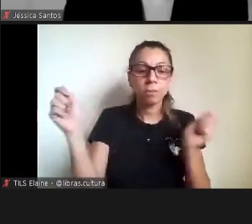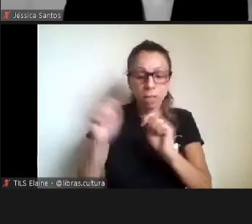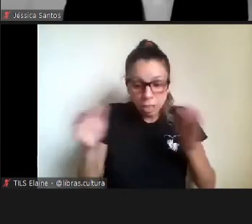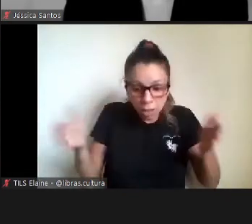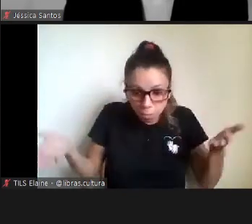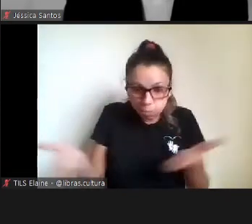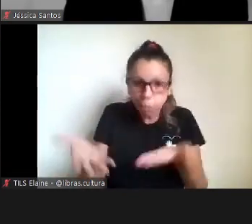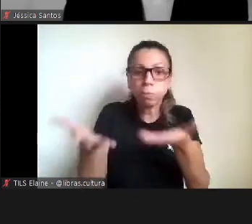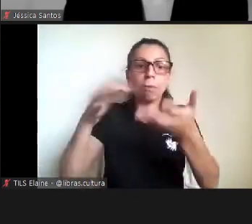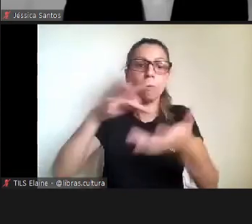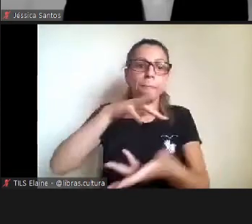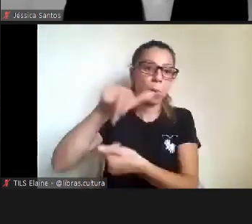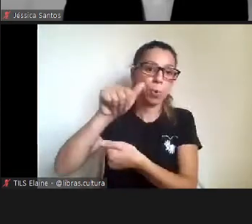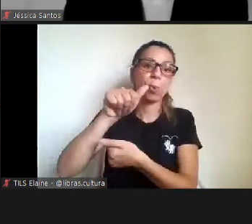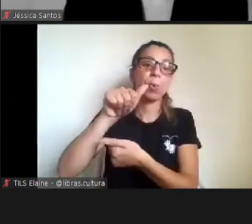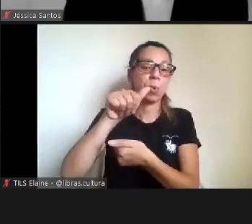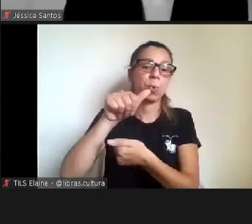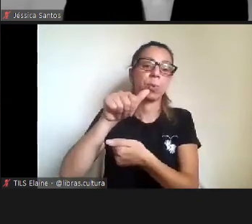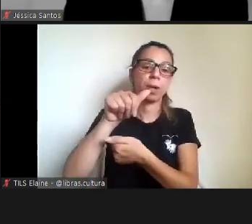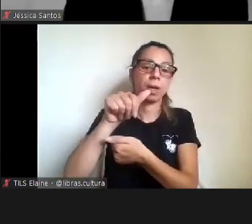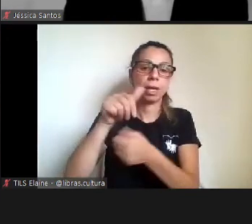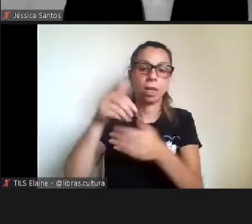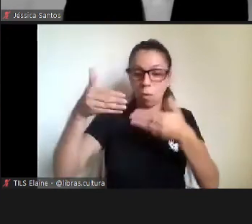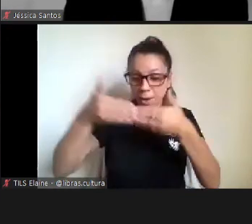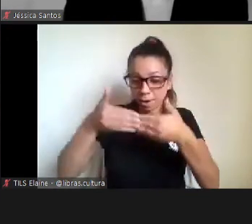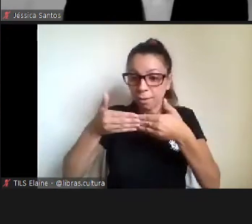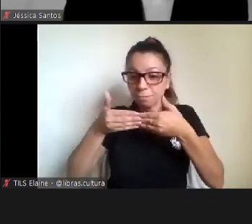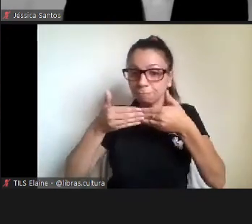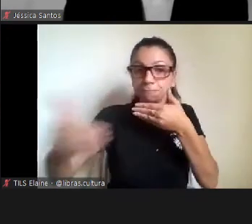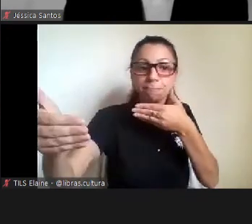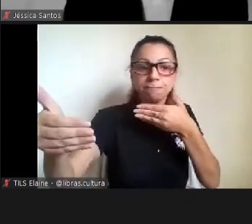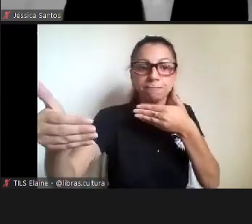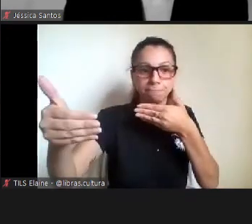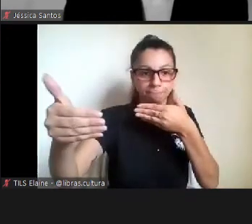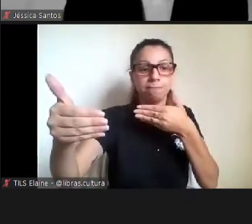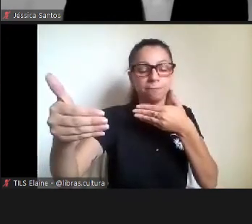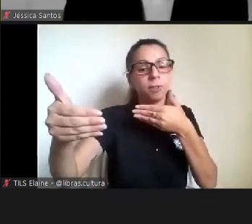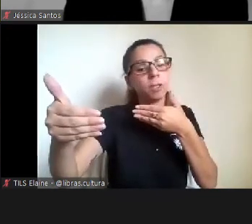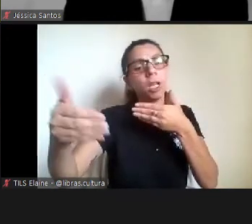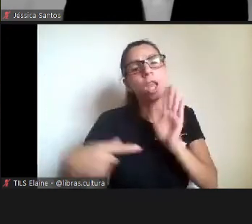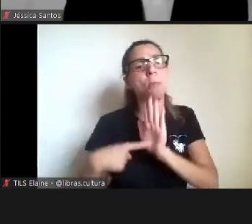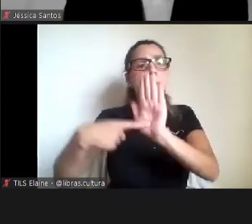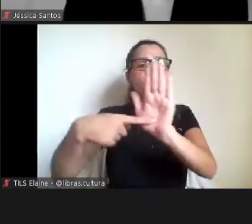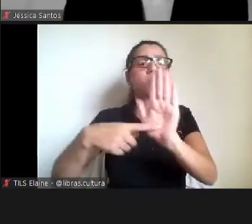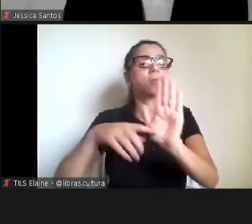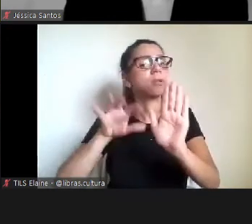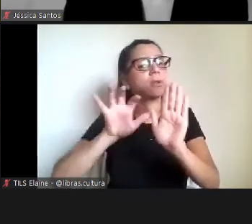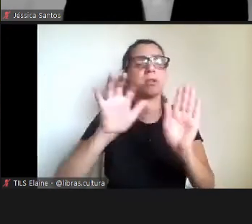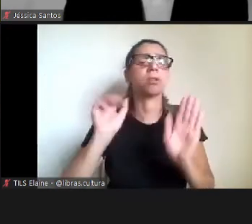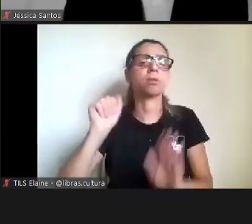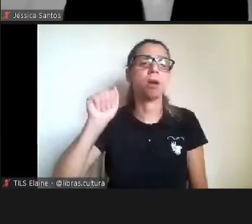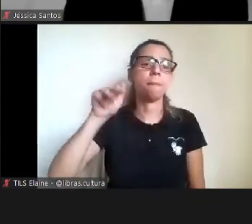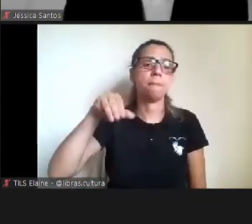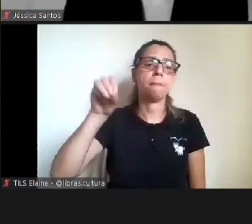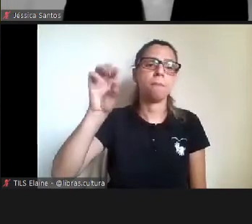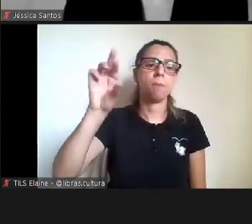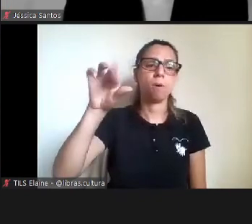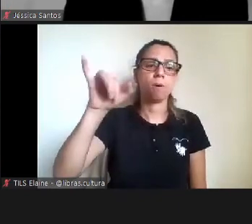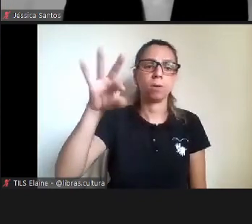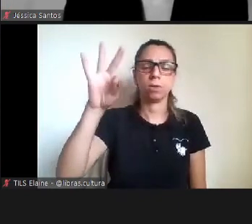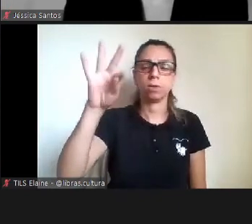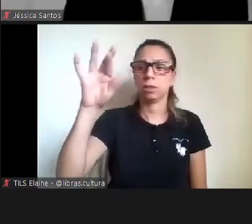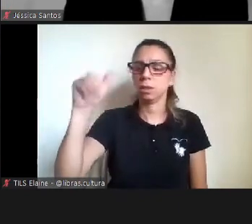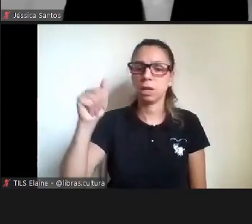mundo. É daqui para frente, e é isso, e essa mostra é isso, entendeu? É gente